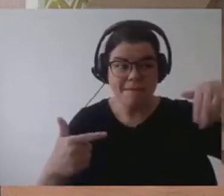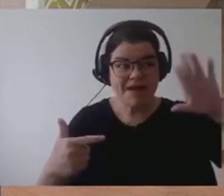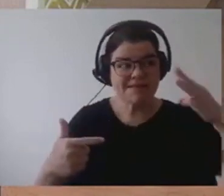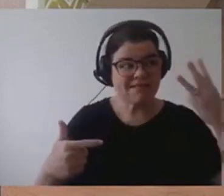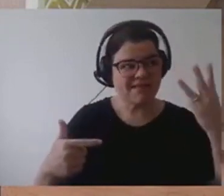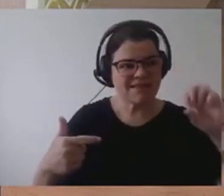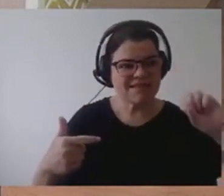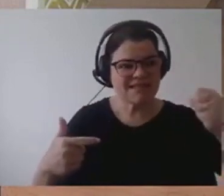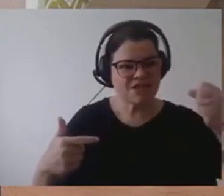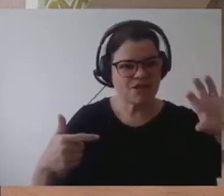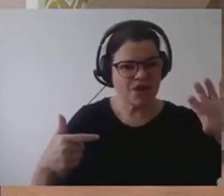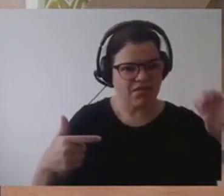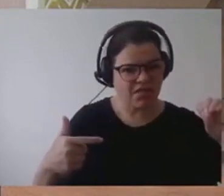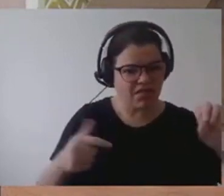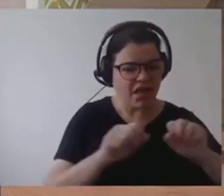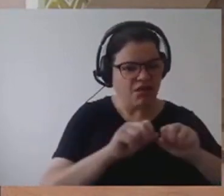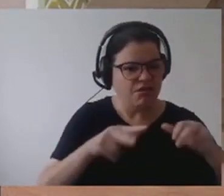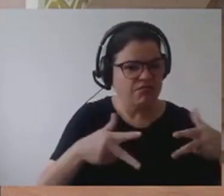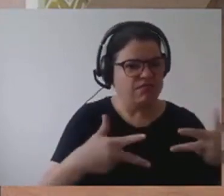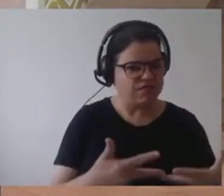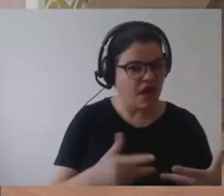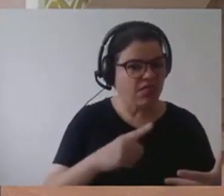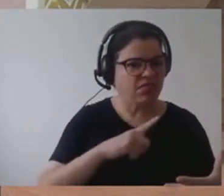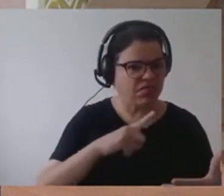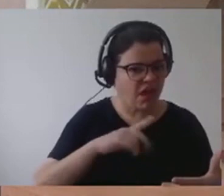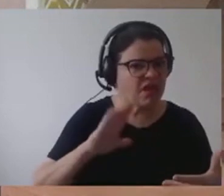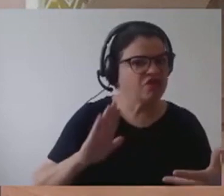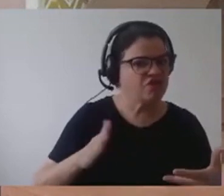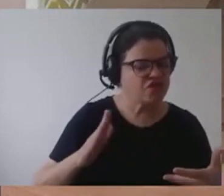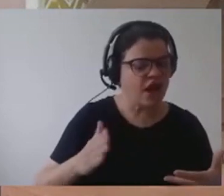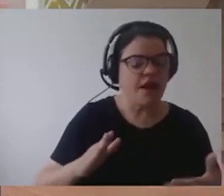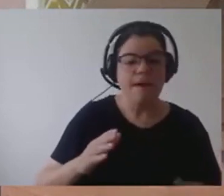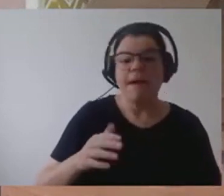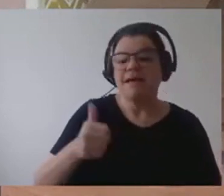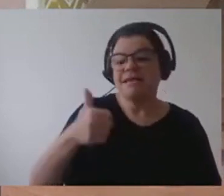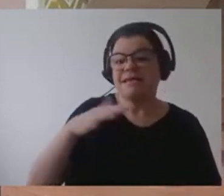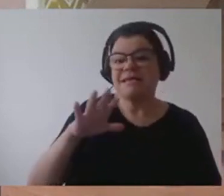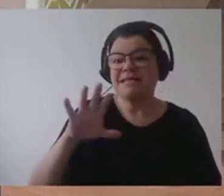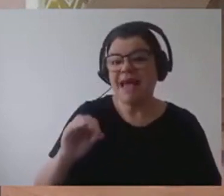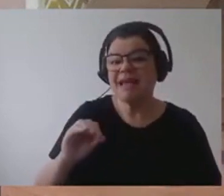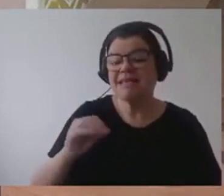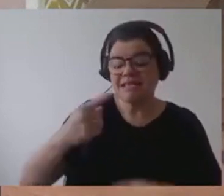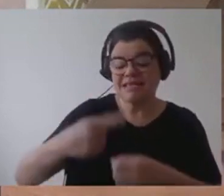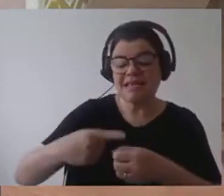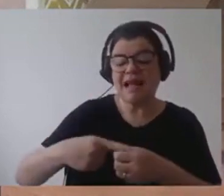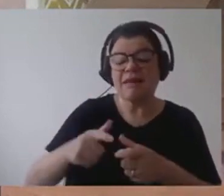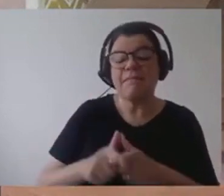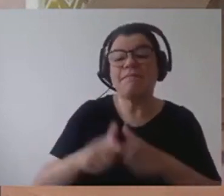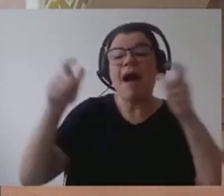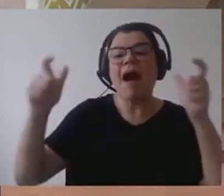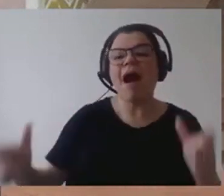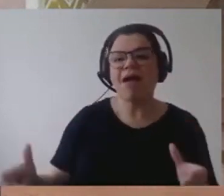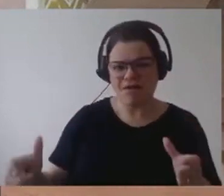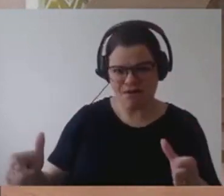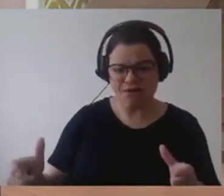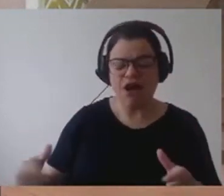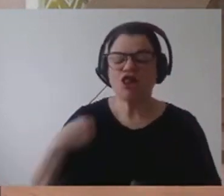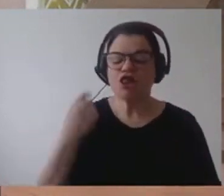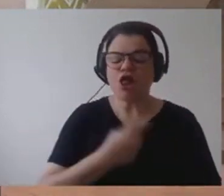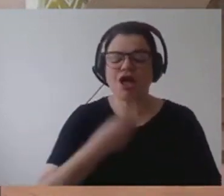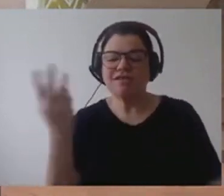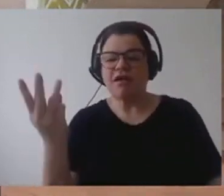casas legislativas do Estado do Paraná e entre as 10 maiores cidades do Estado ocupando a terceira